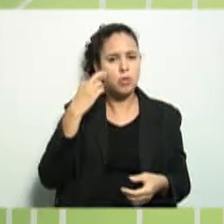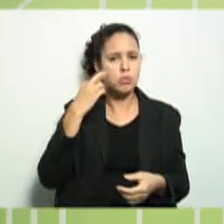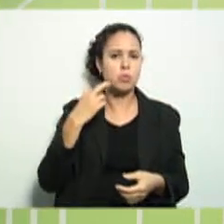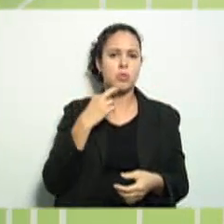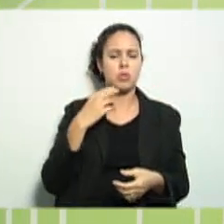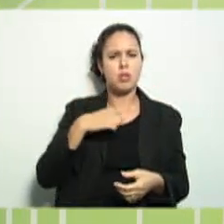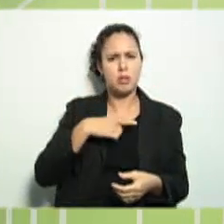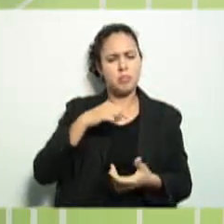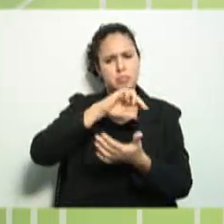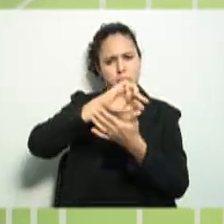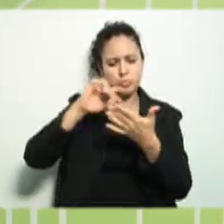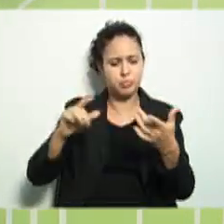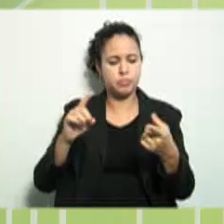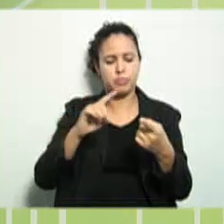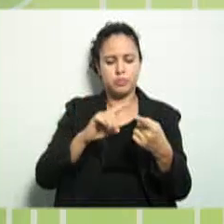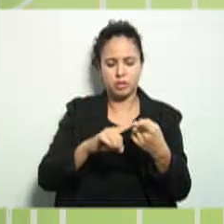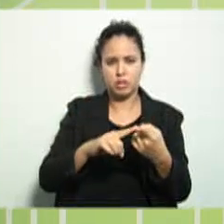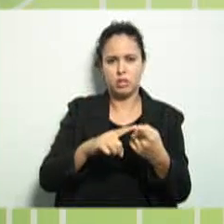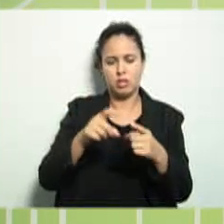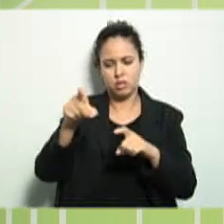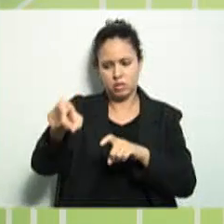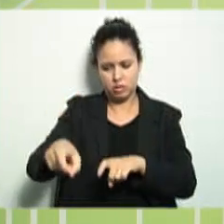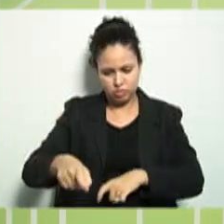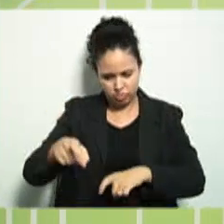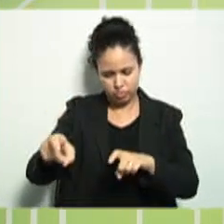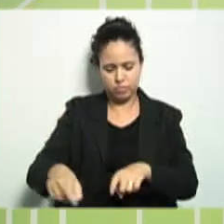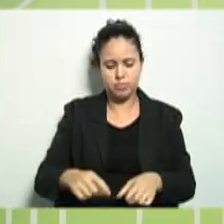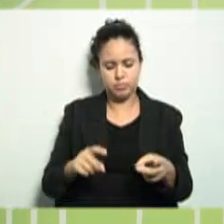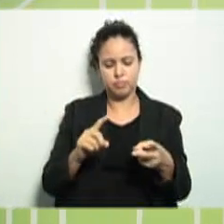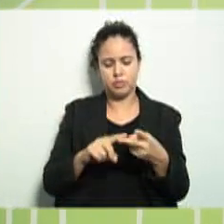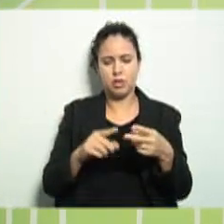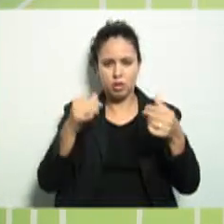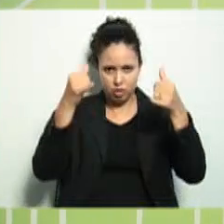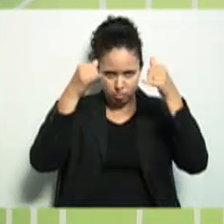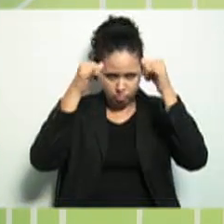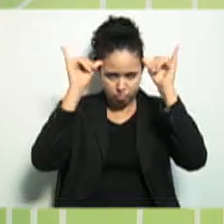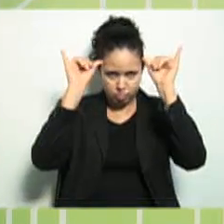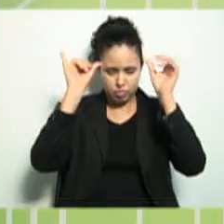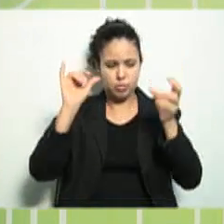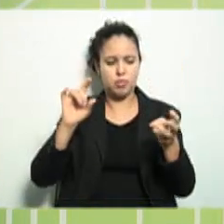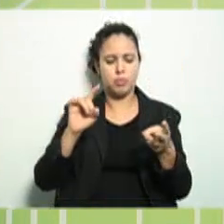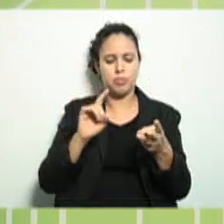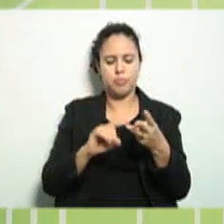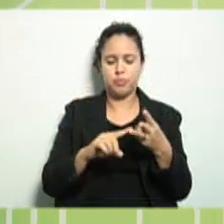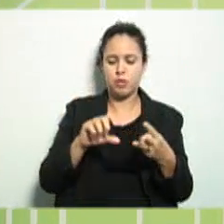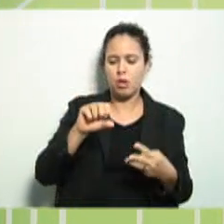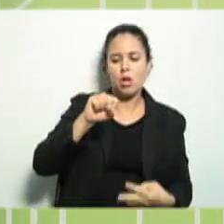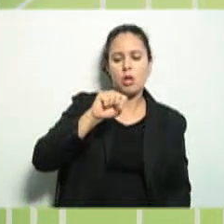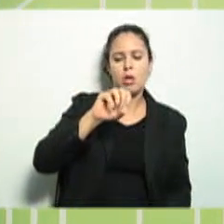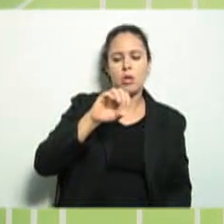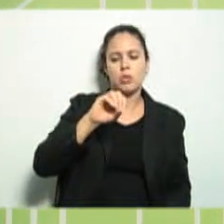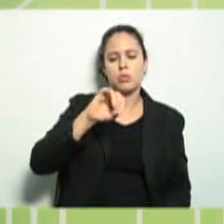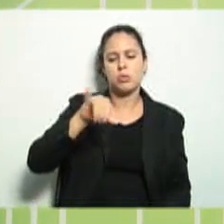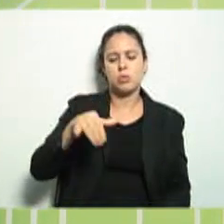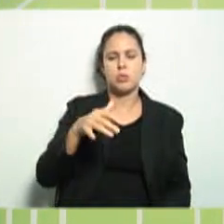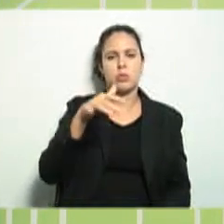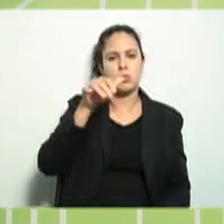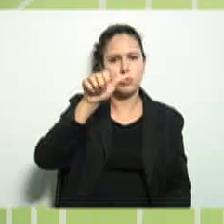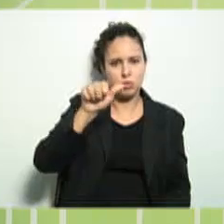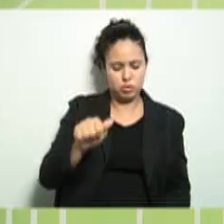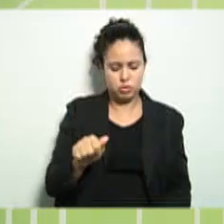temos café, temos a soja, temos a pecuária e outros produtos diversos que são comercializados em menor